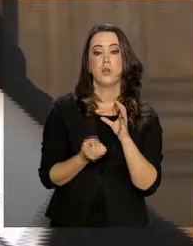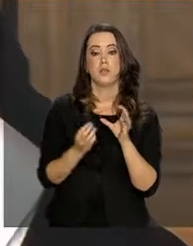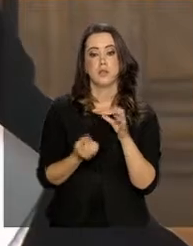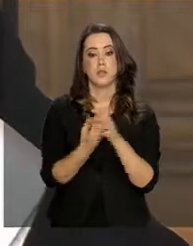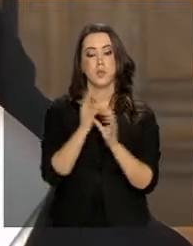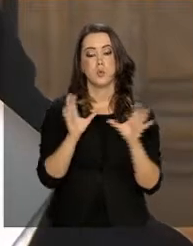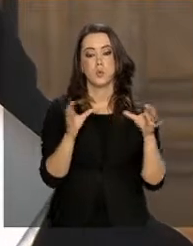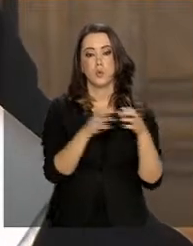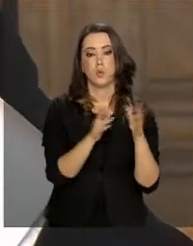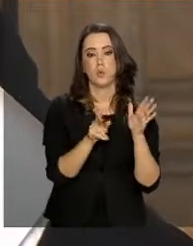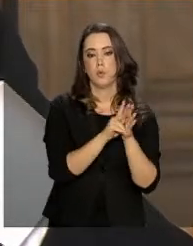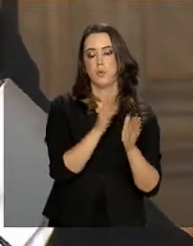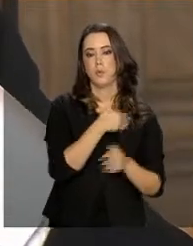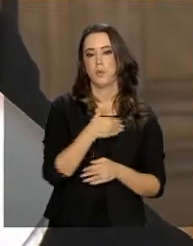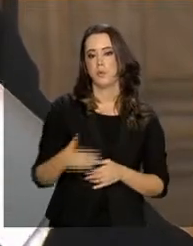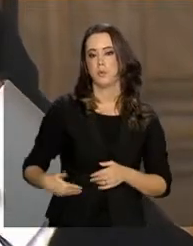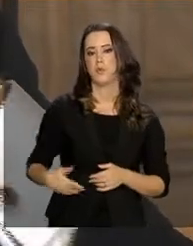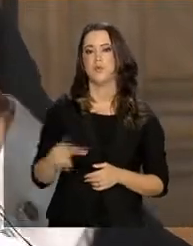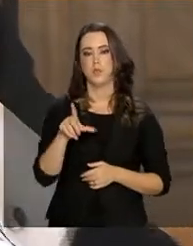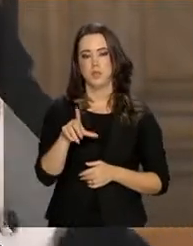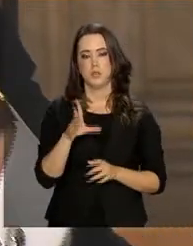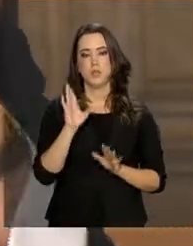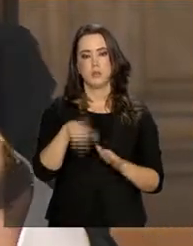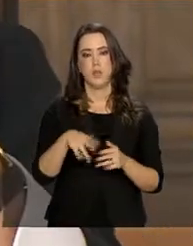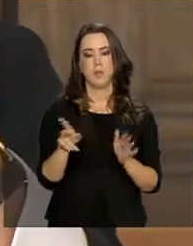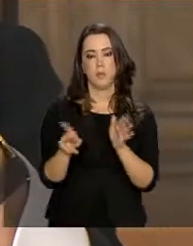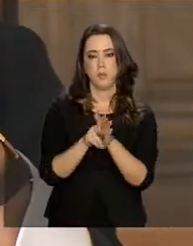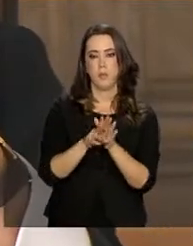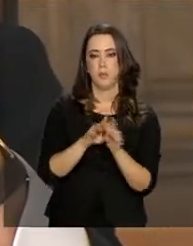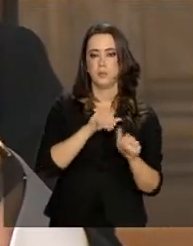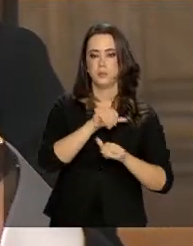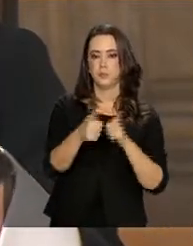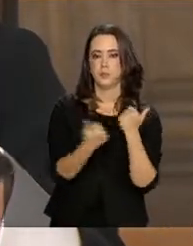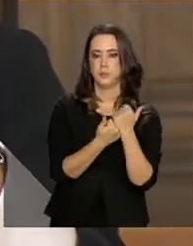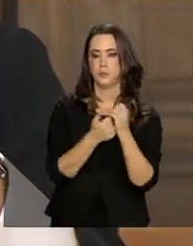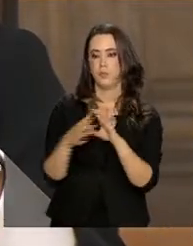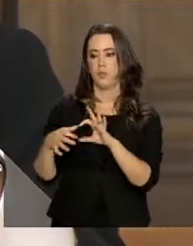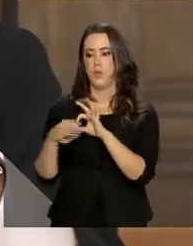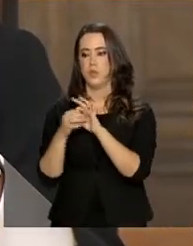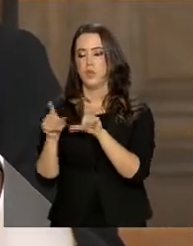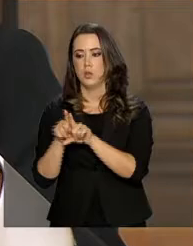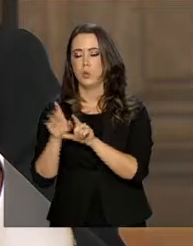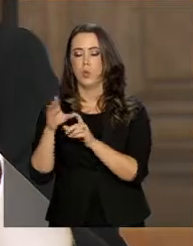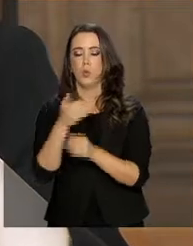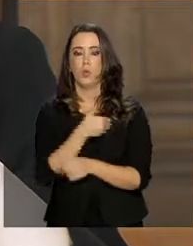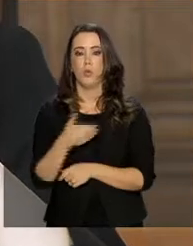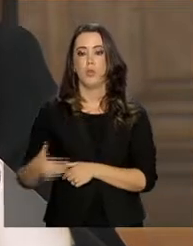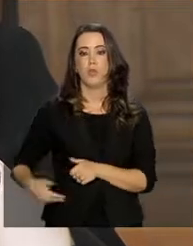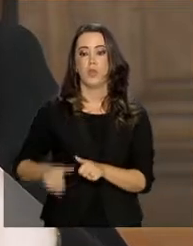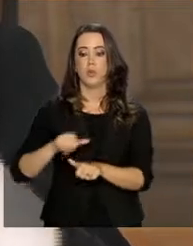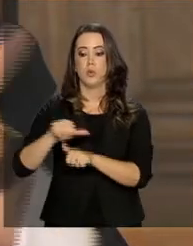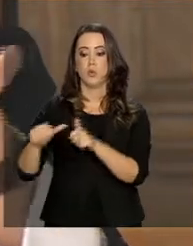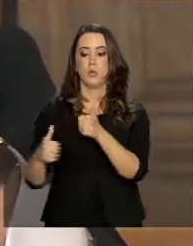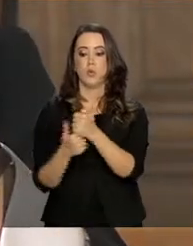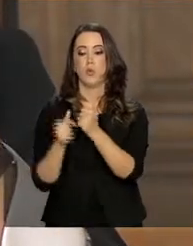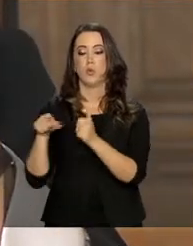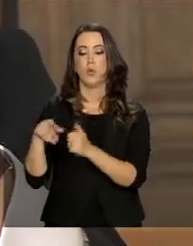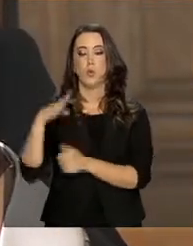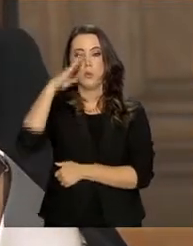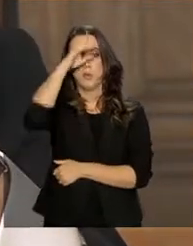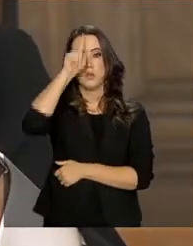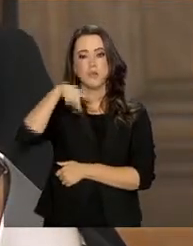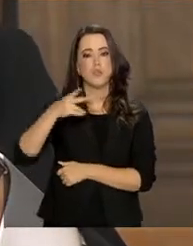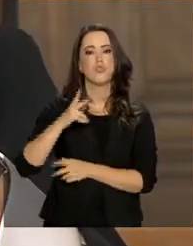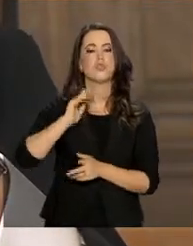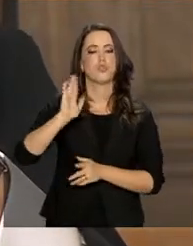grupo no governo incumbido da transição e conectamos com um grupo de transição do governo eleito. E eles estão trabalhando há